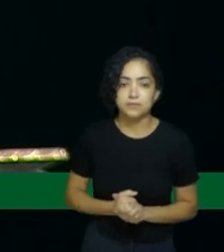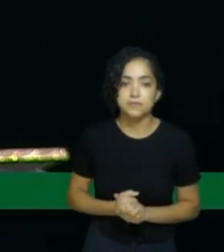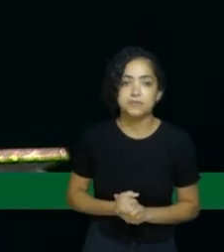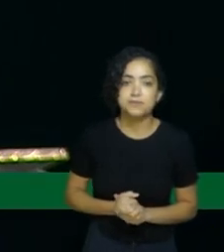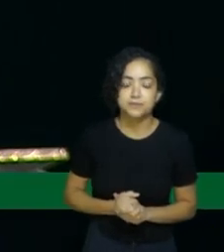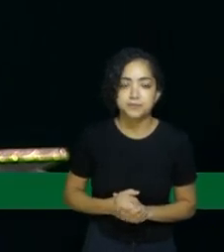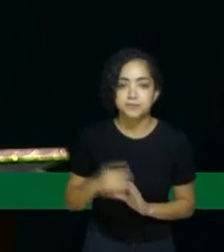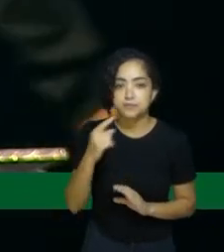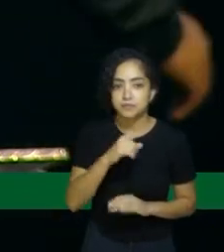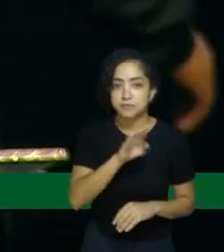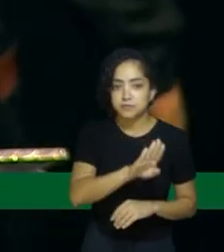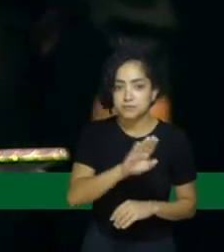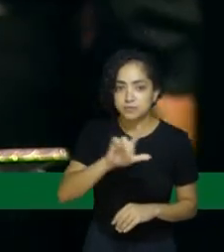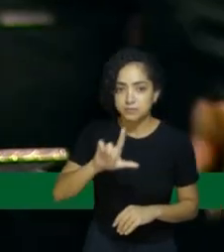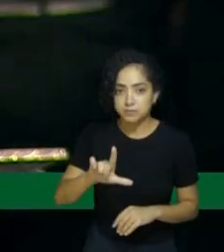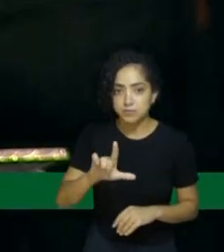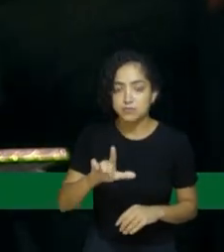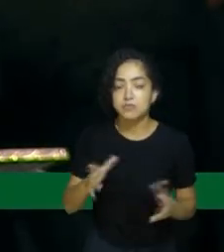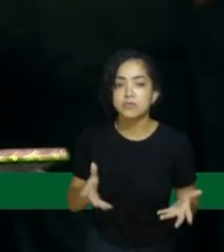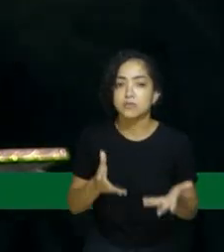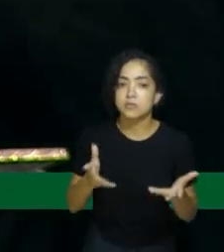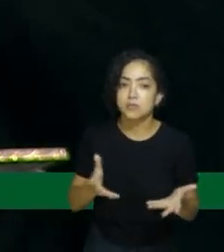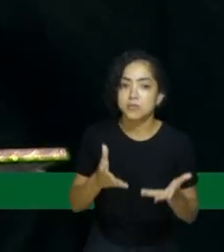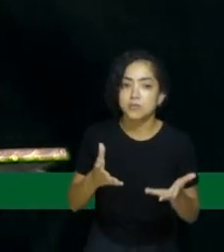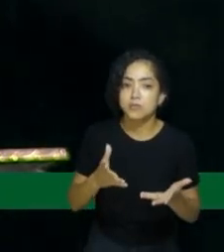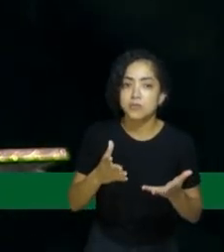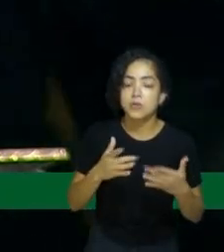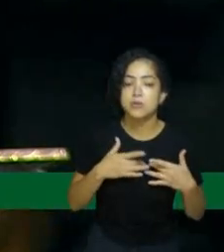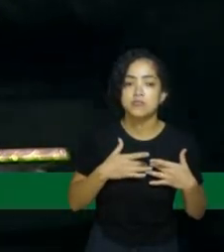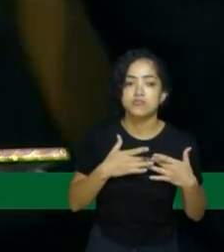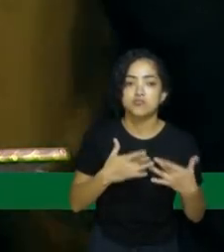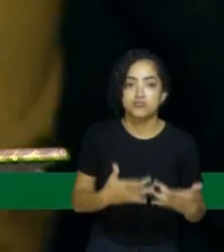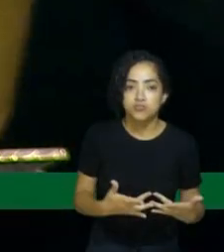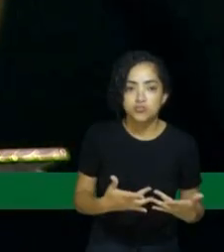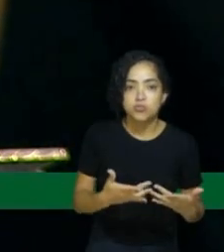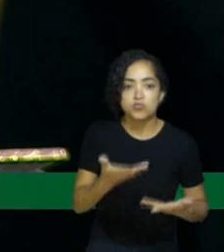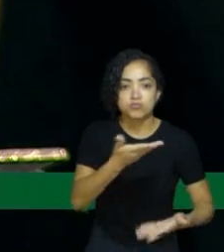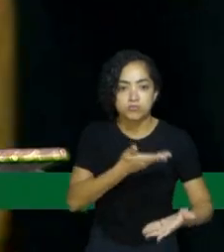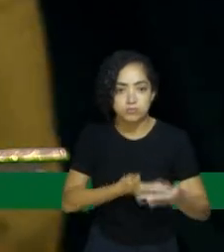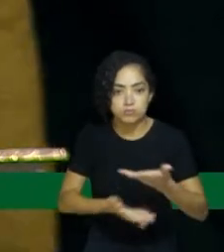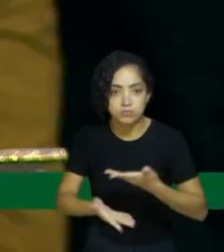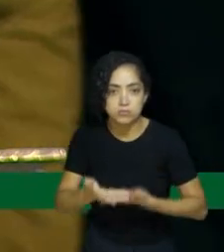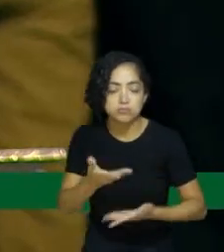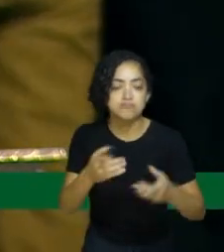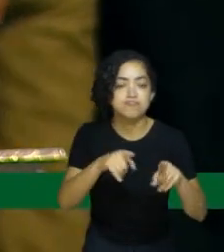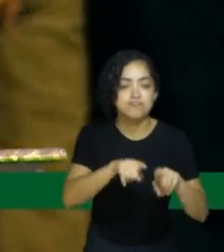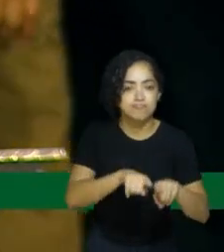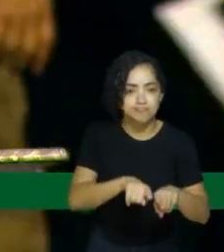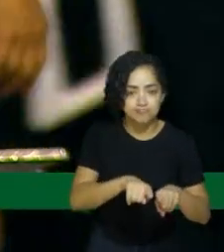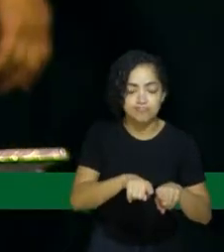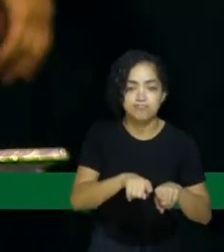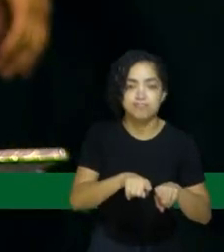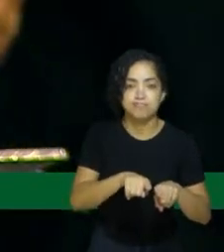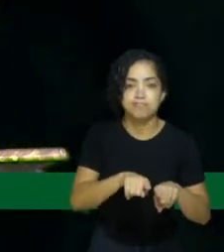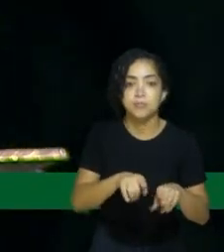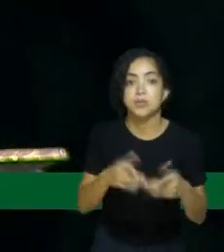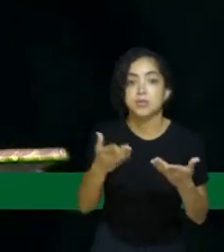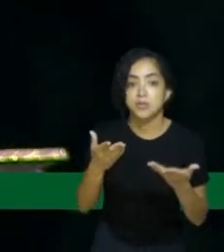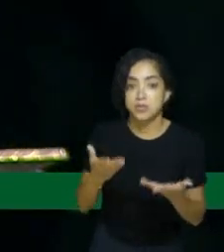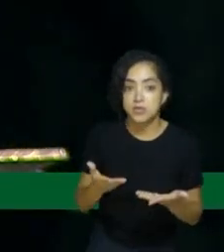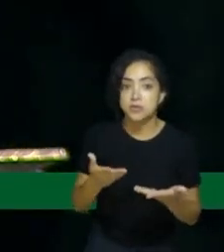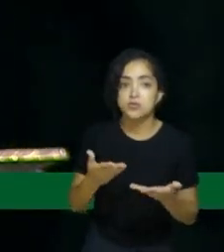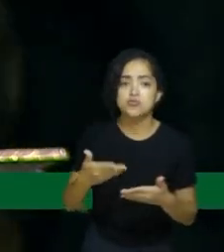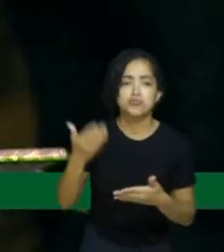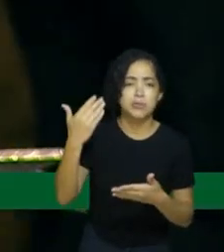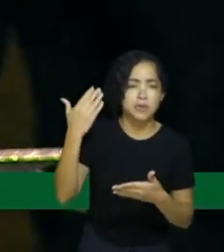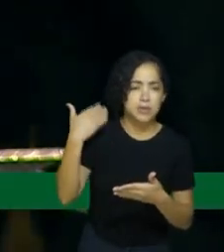Blumenal ela é movida pelo espírito de colaboração mútua de cooperação de parceria e isso des